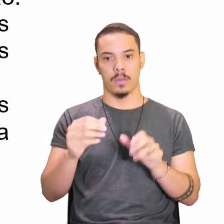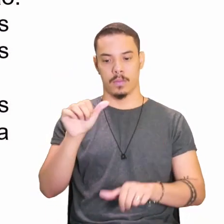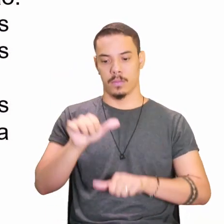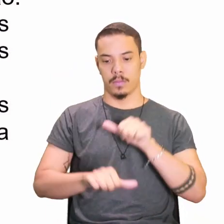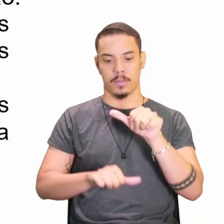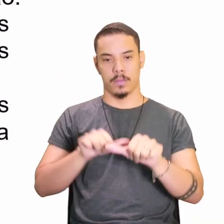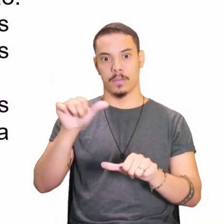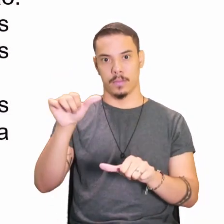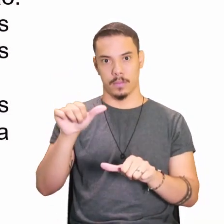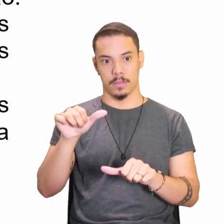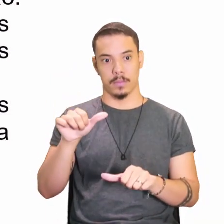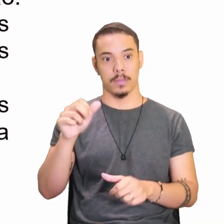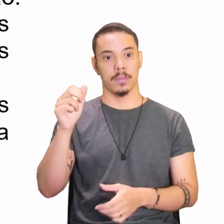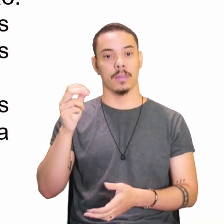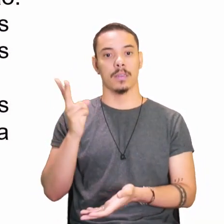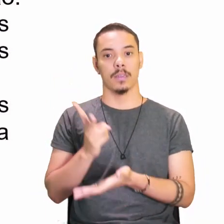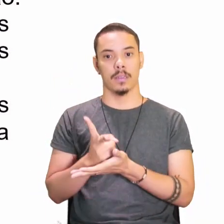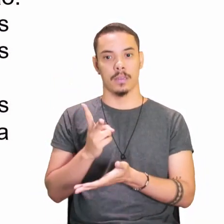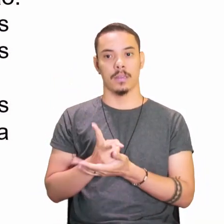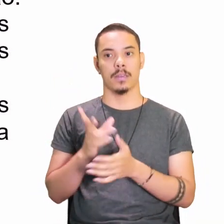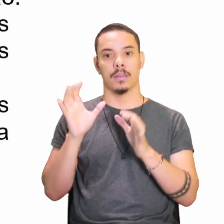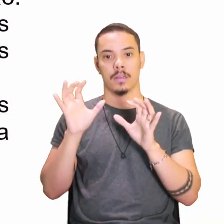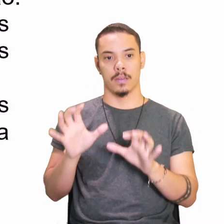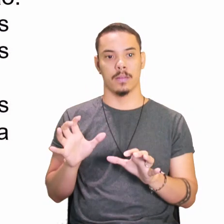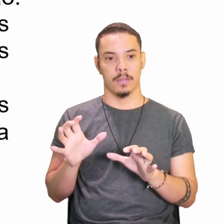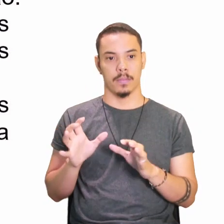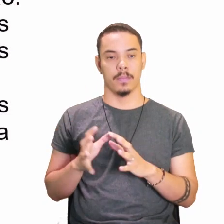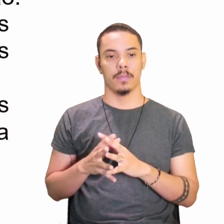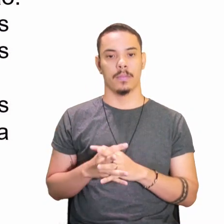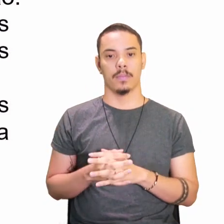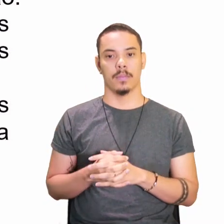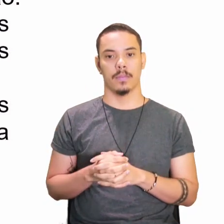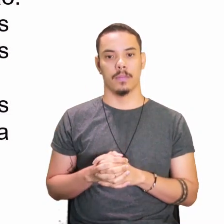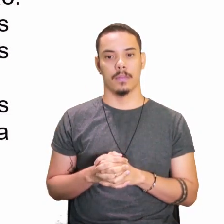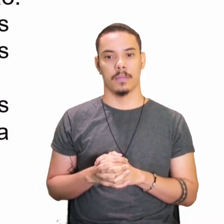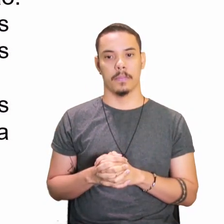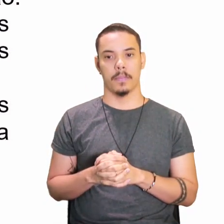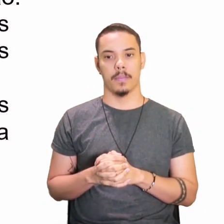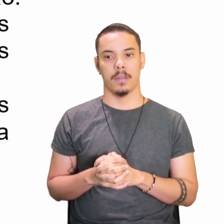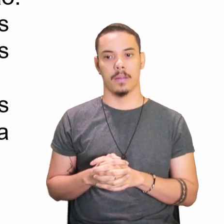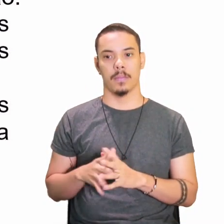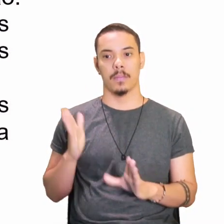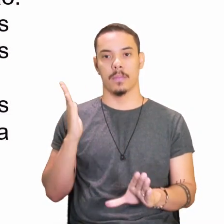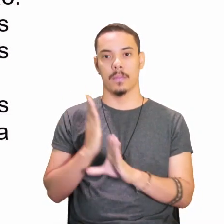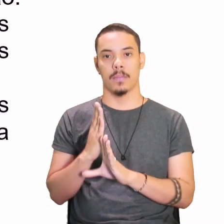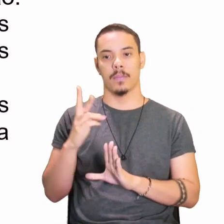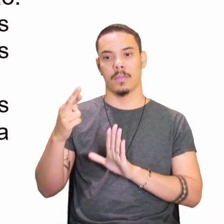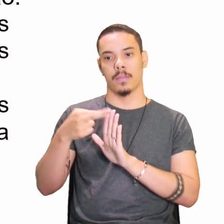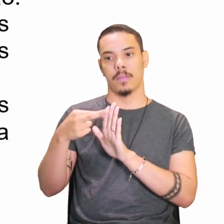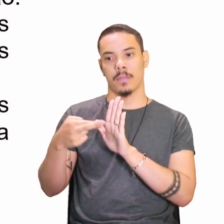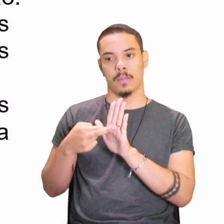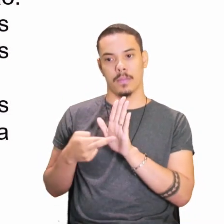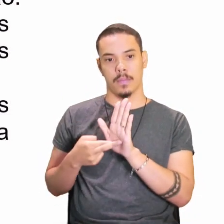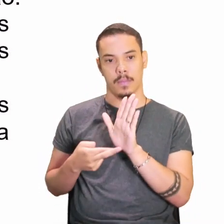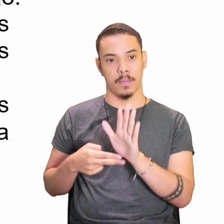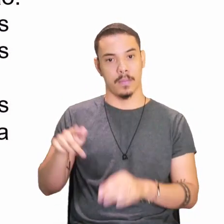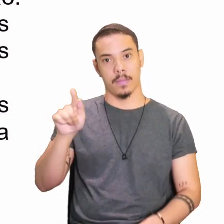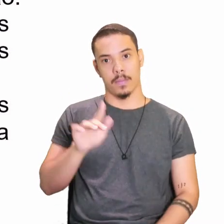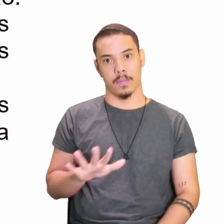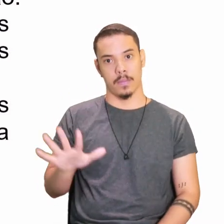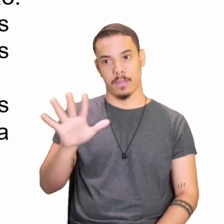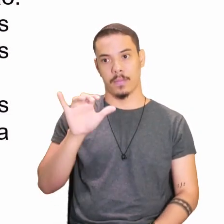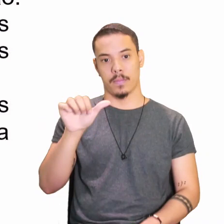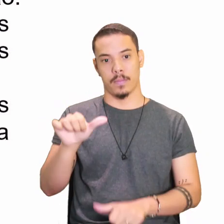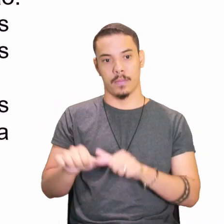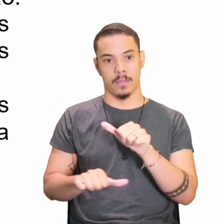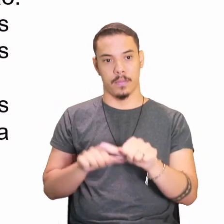conjugação sendo suas formas previsível previsíveis Graças regras gerar